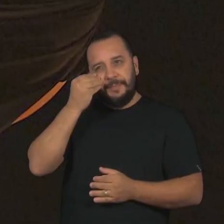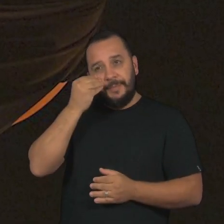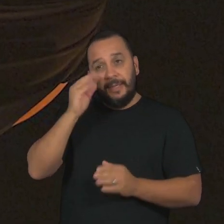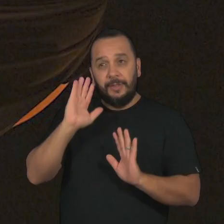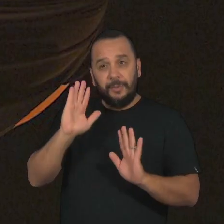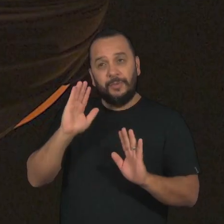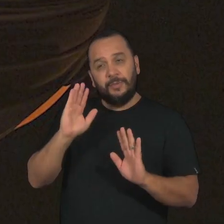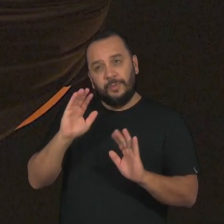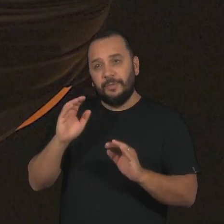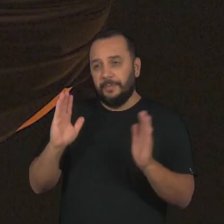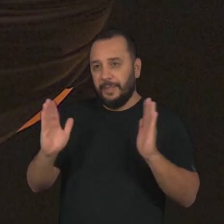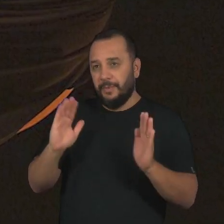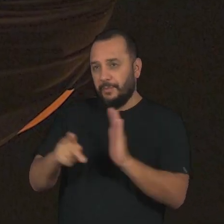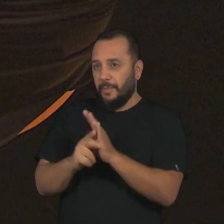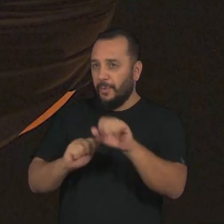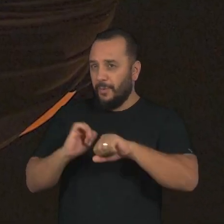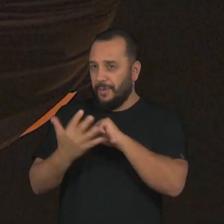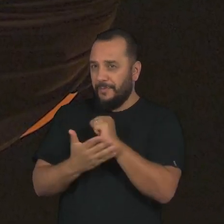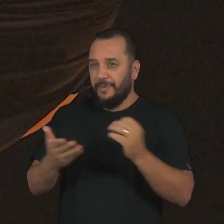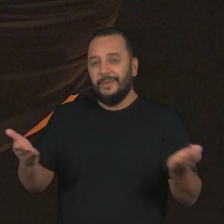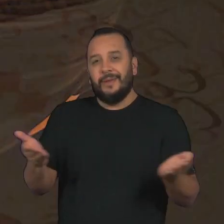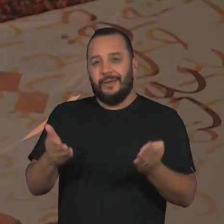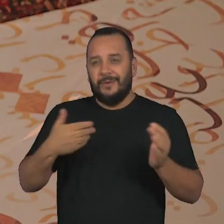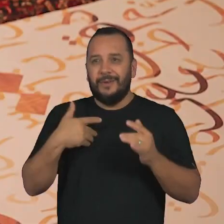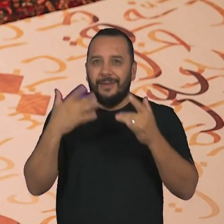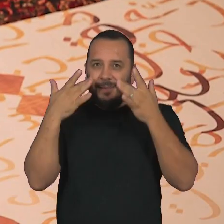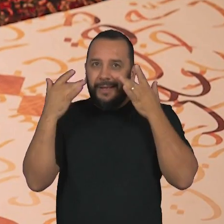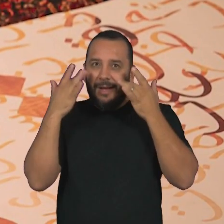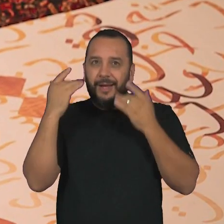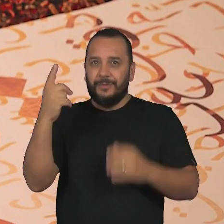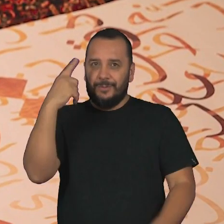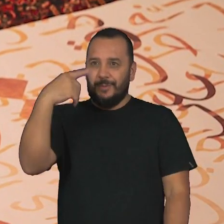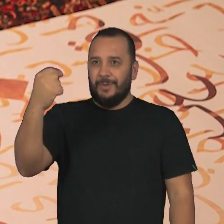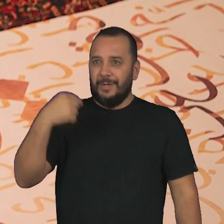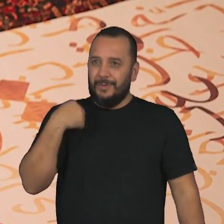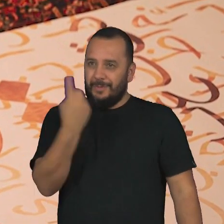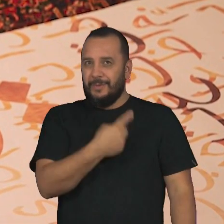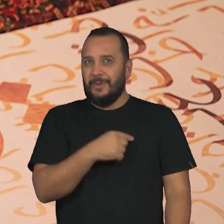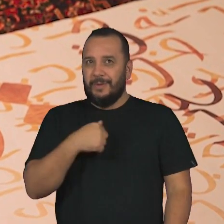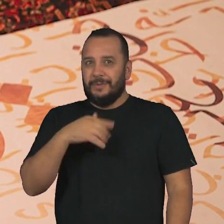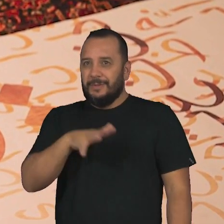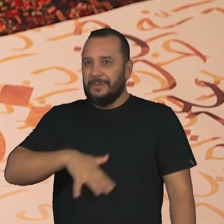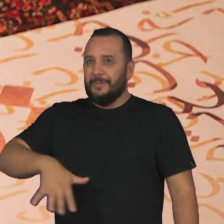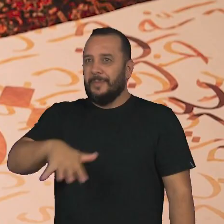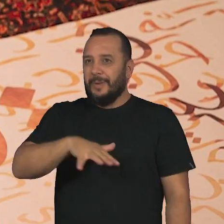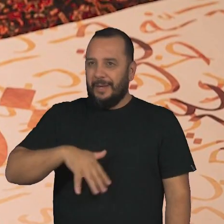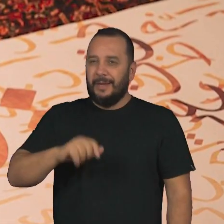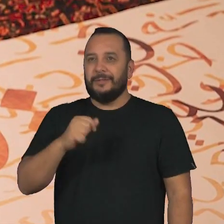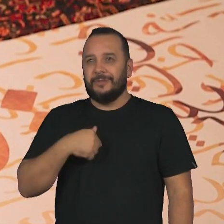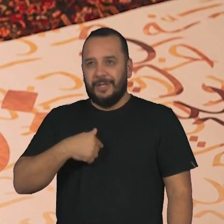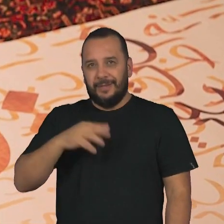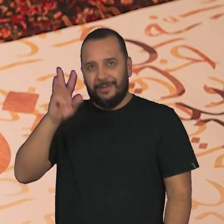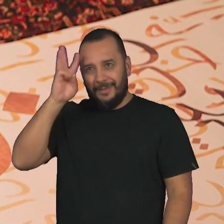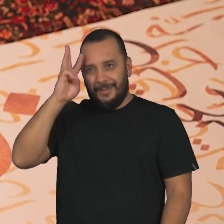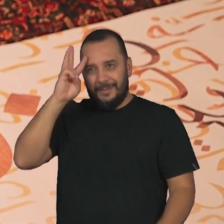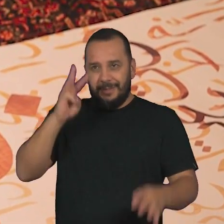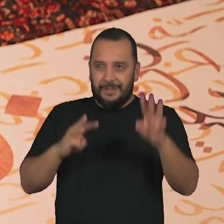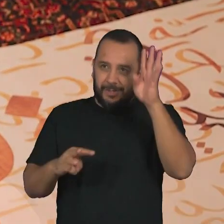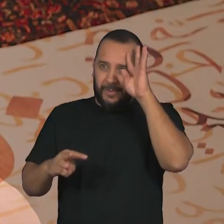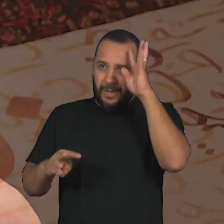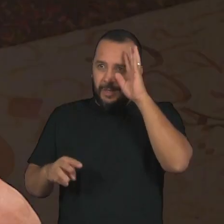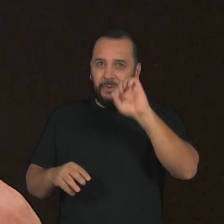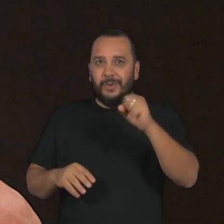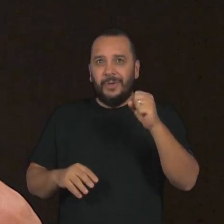durante a pandemia. E agora o Teatro Poeira nos escolheu para ocupar o espaço alternativo terças e quartas às 8 horas da